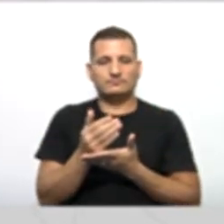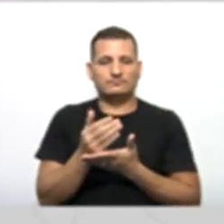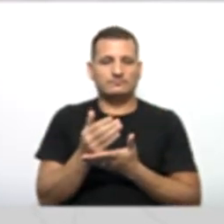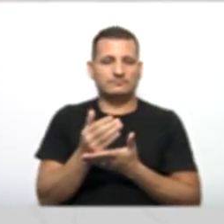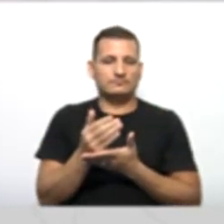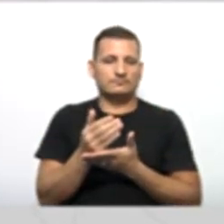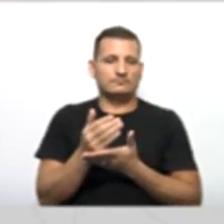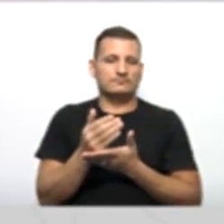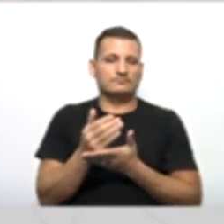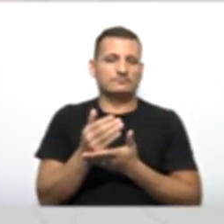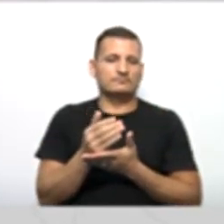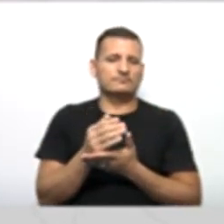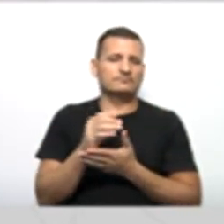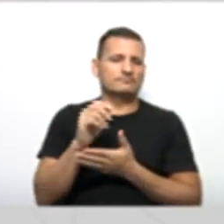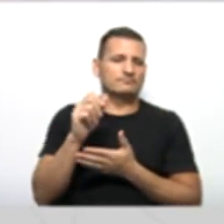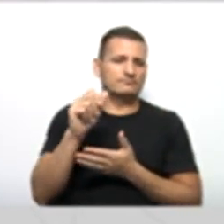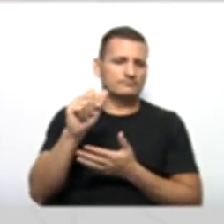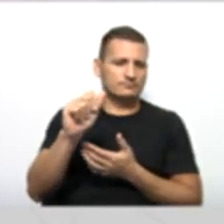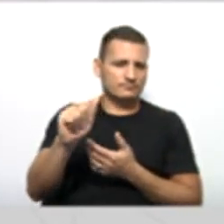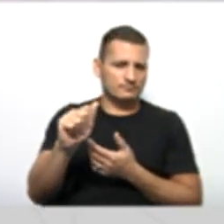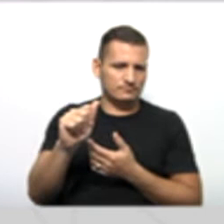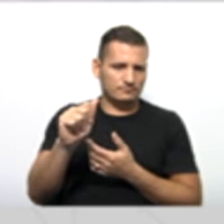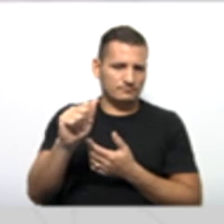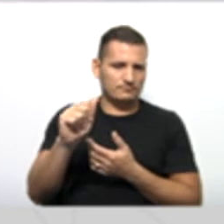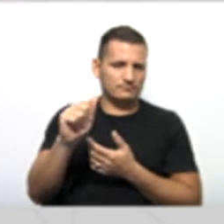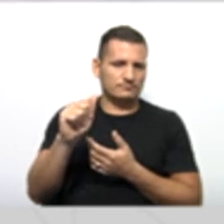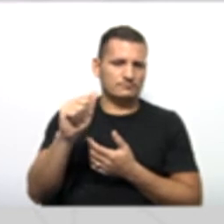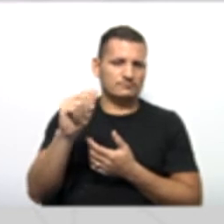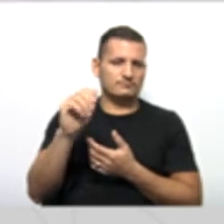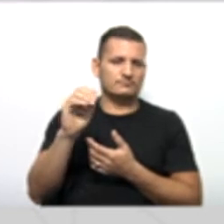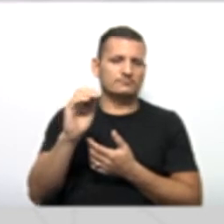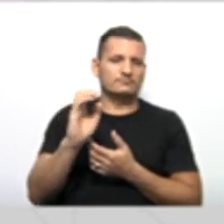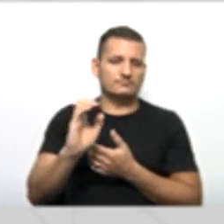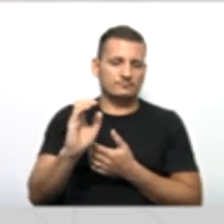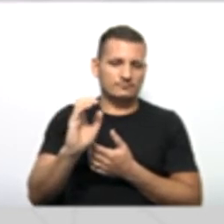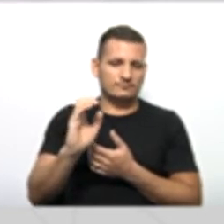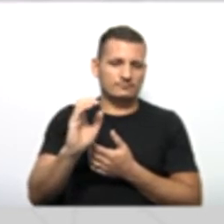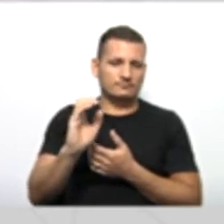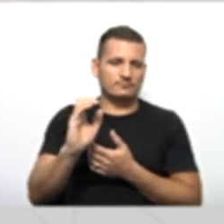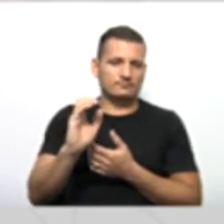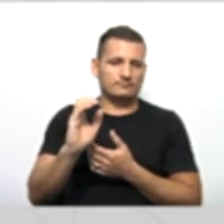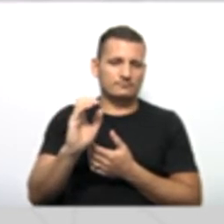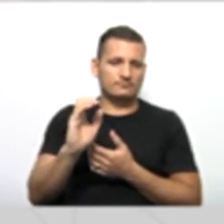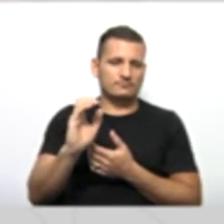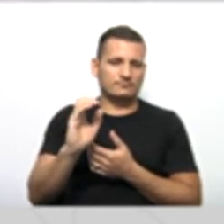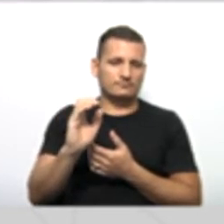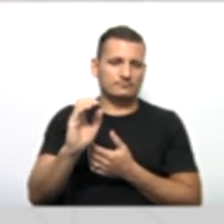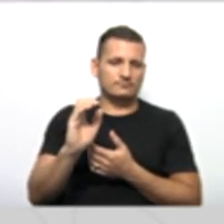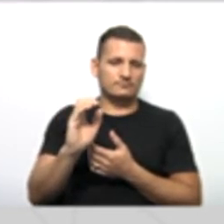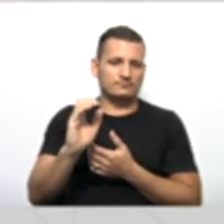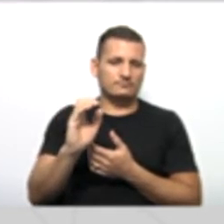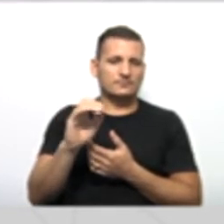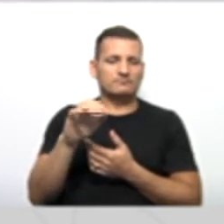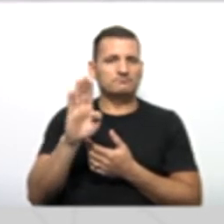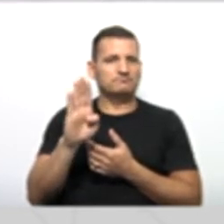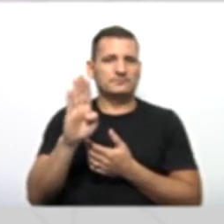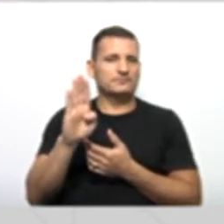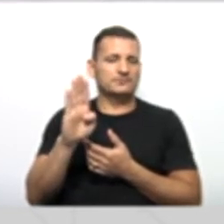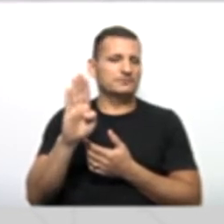corretos as alternativas A, alternativa C, né? Então aqui, a alternativa B eu